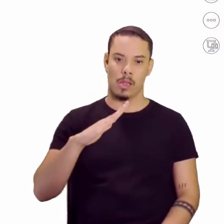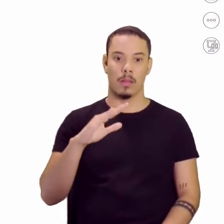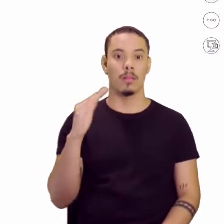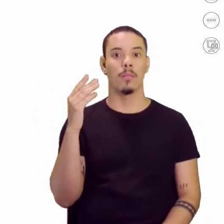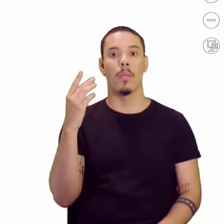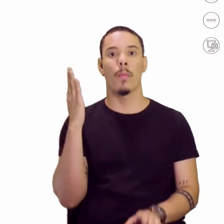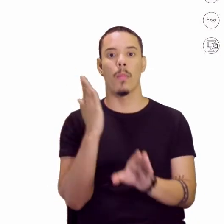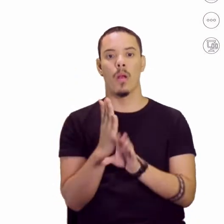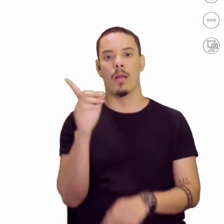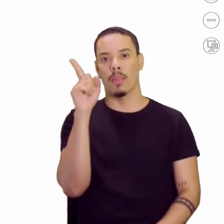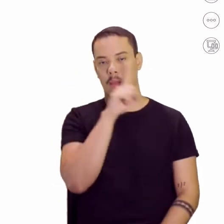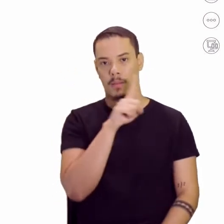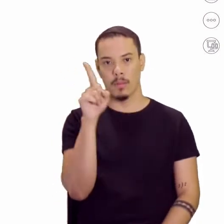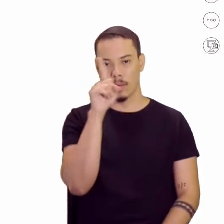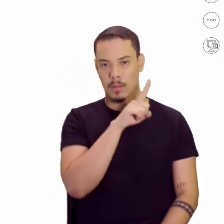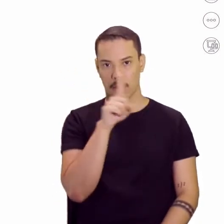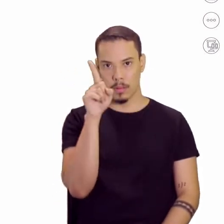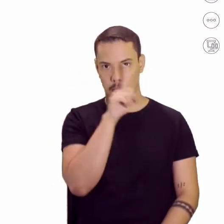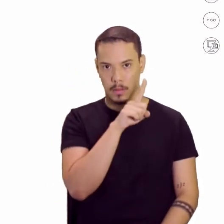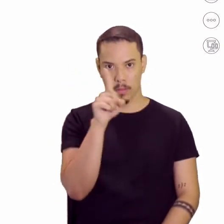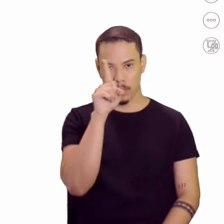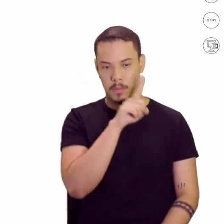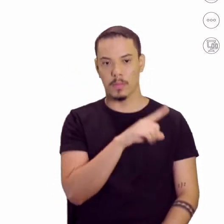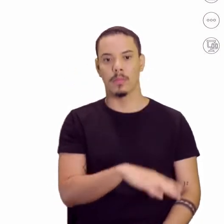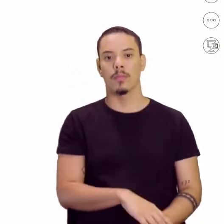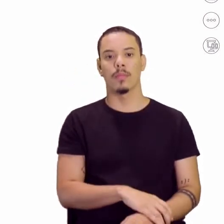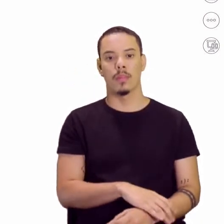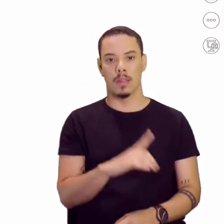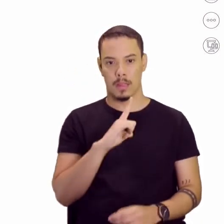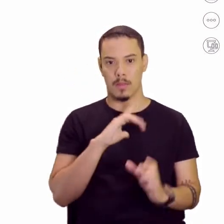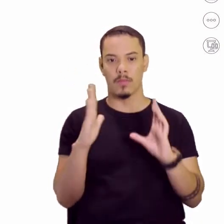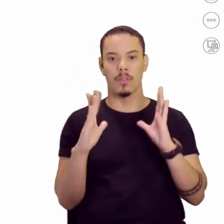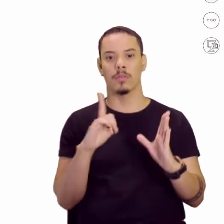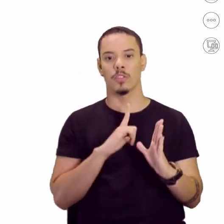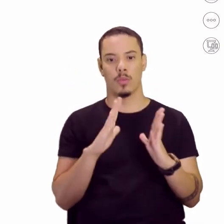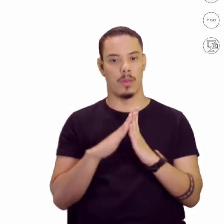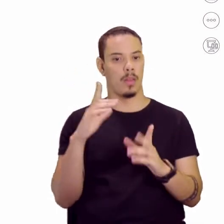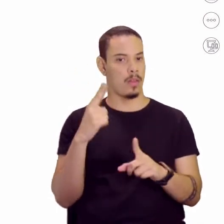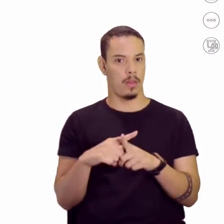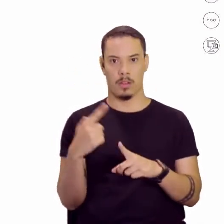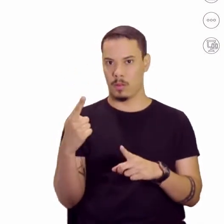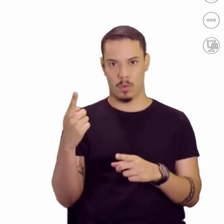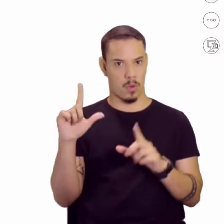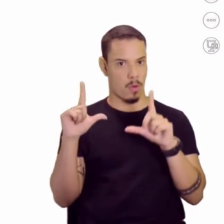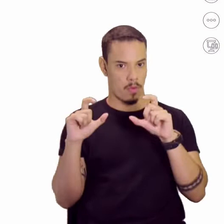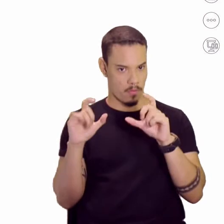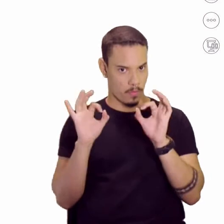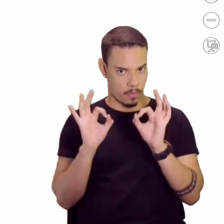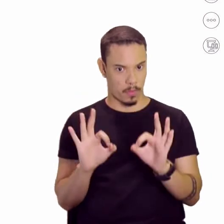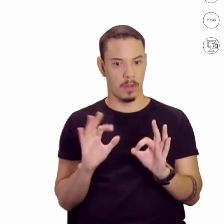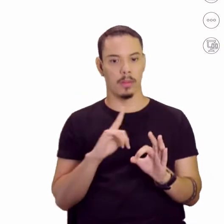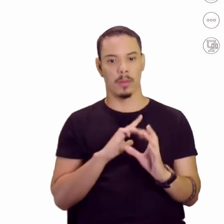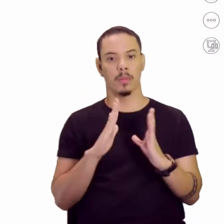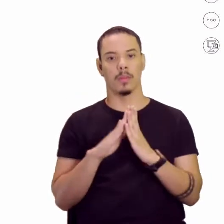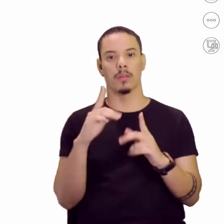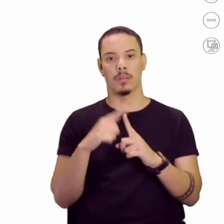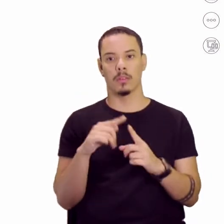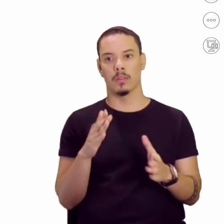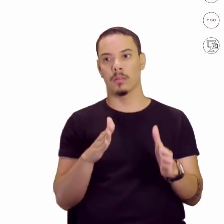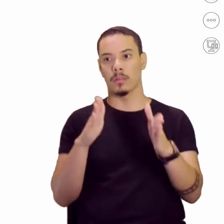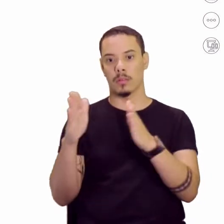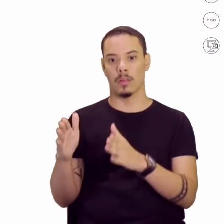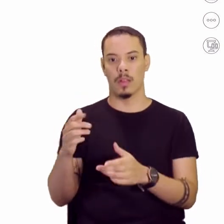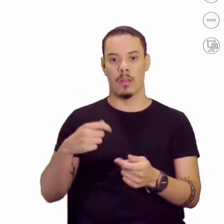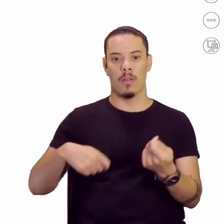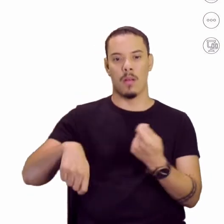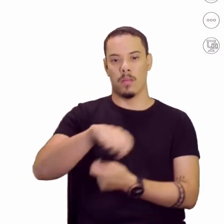no solo, e teve um tempo que tem uma igreja do lado aí que não aparece na foto, tem uma igreja bem do lado, ela foi